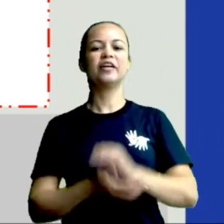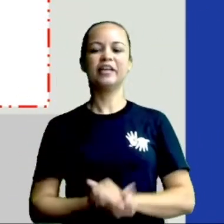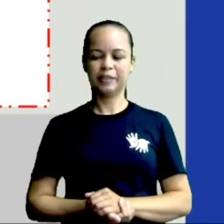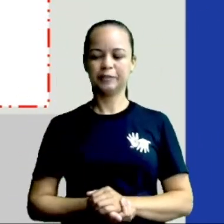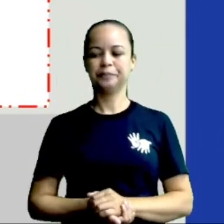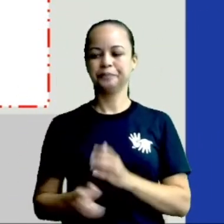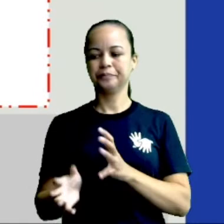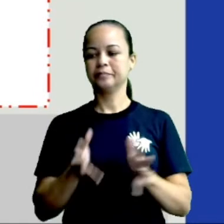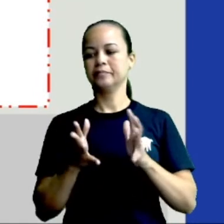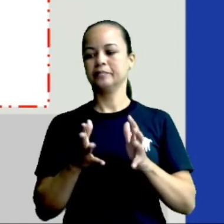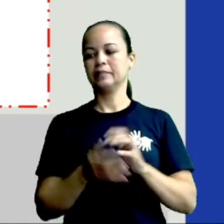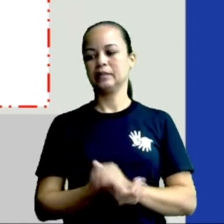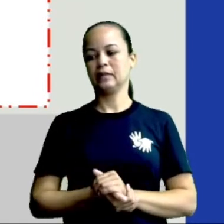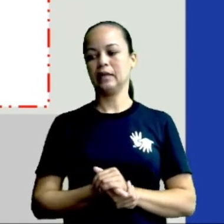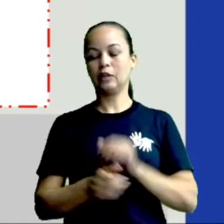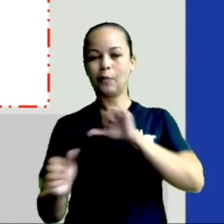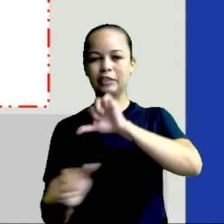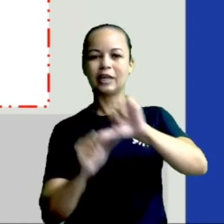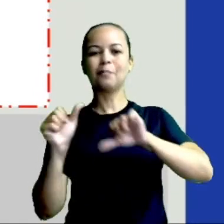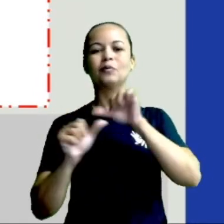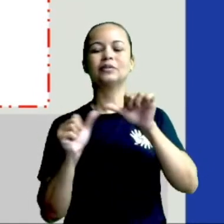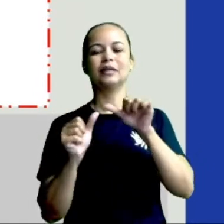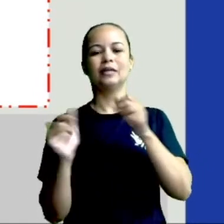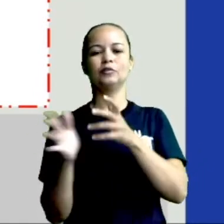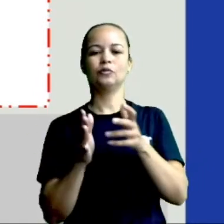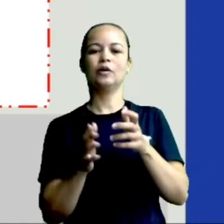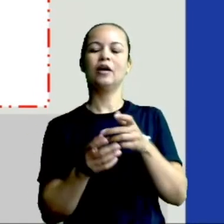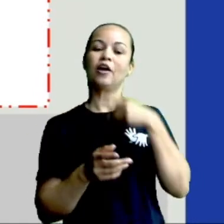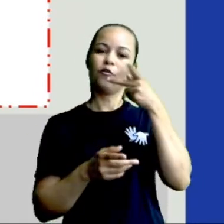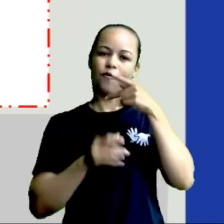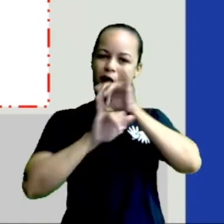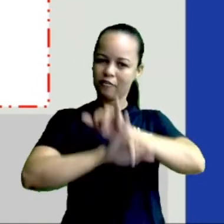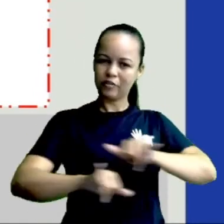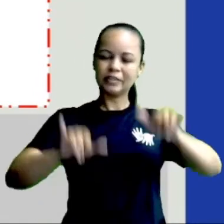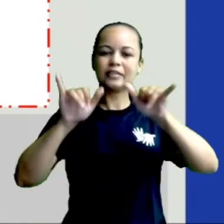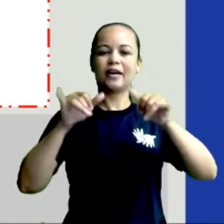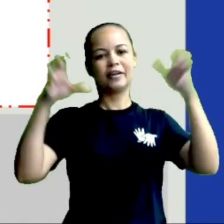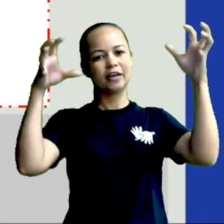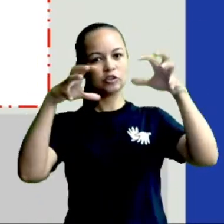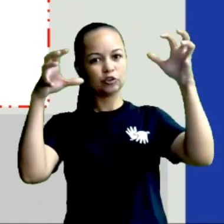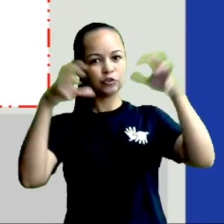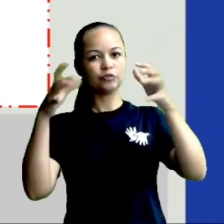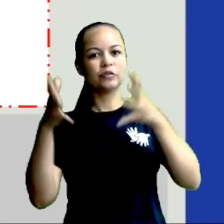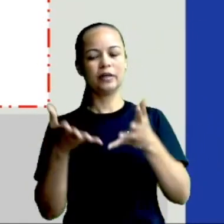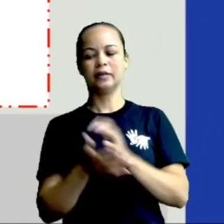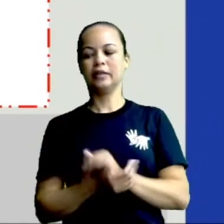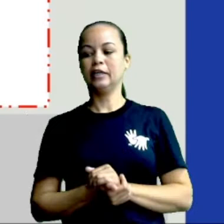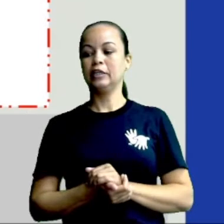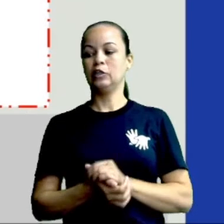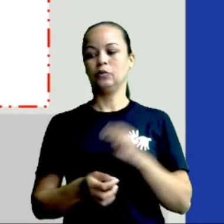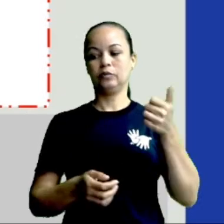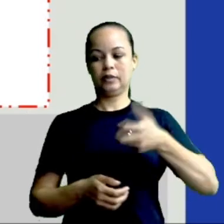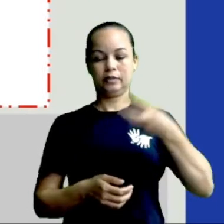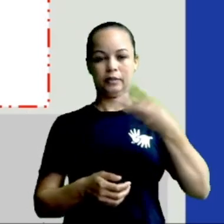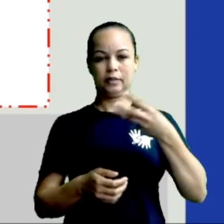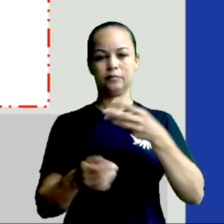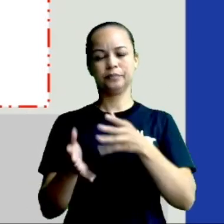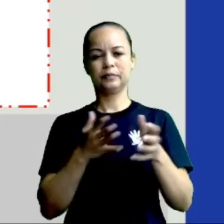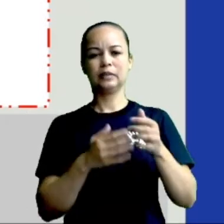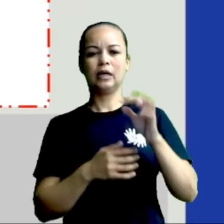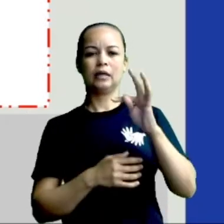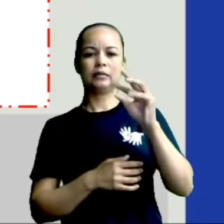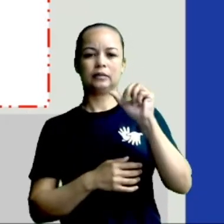está apenas aí, ó, realçando aí a frase. E o terceiro ponto que eu coloquei, ó, tampouco é